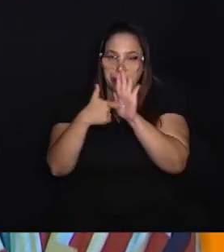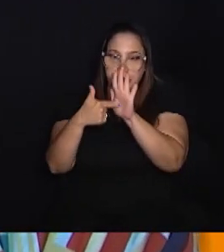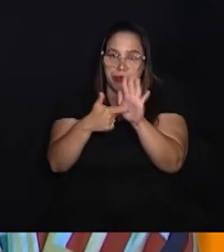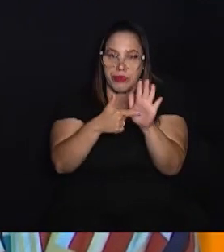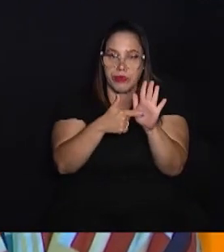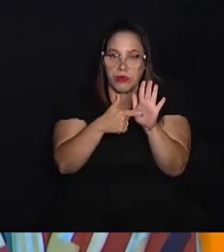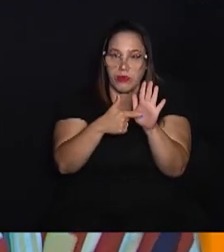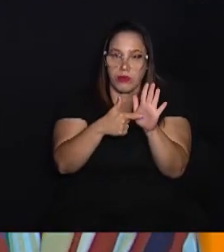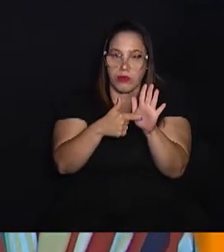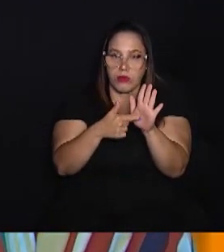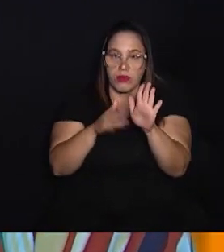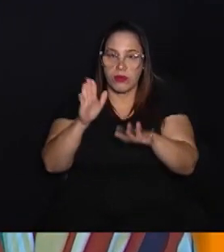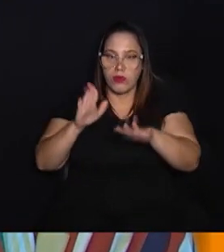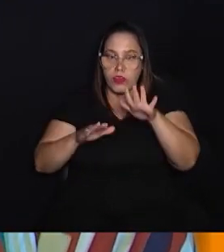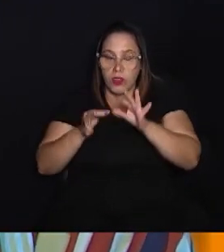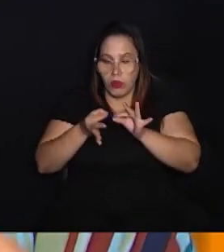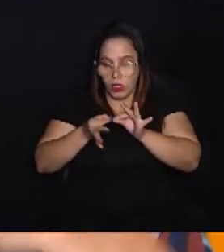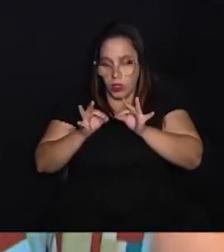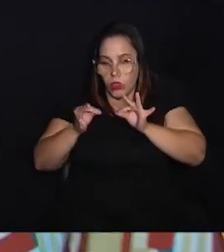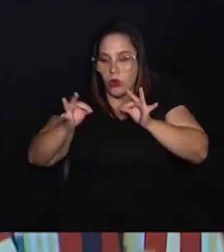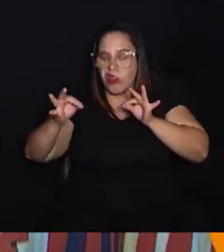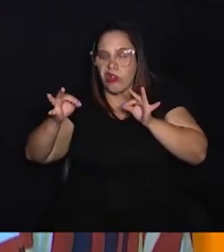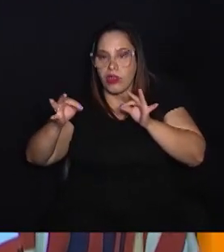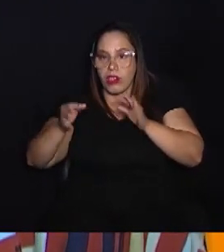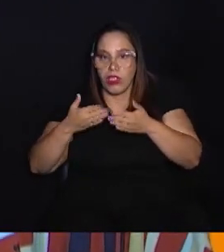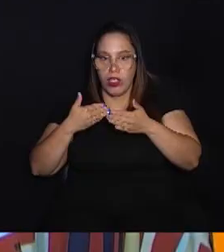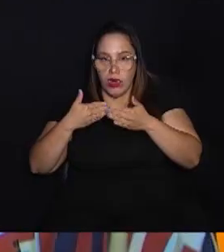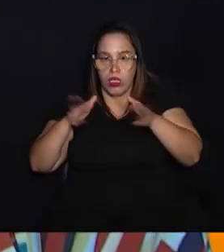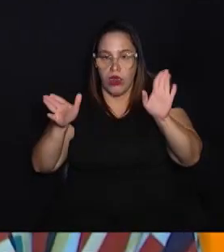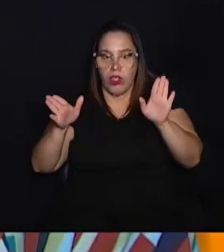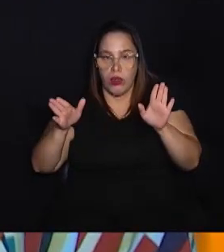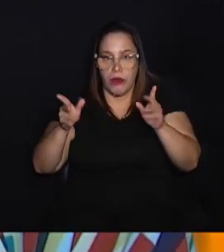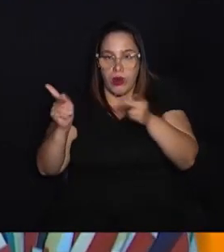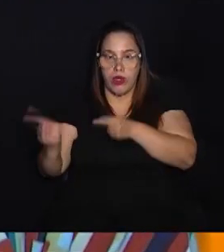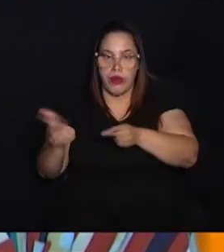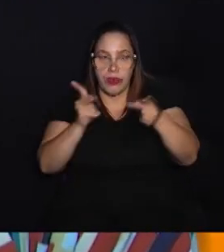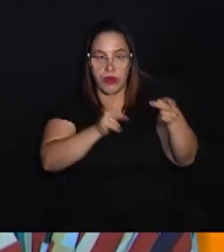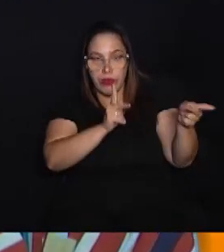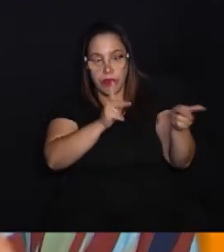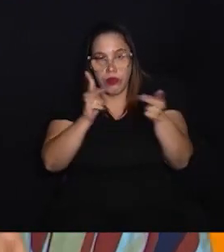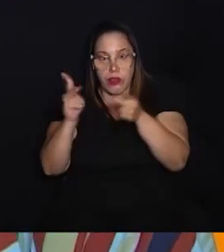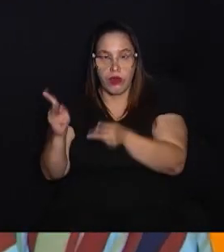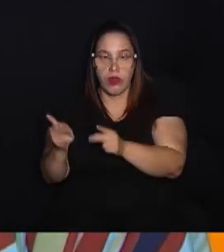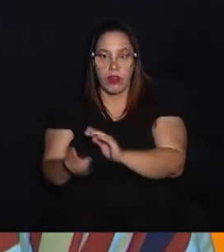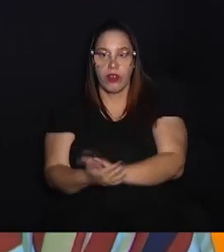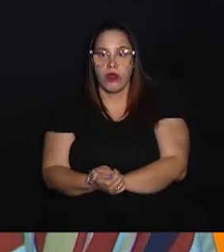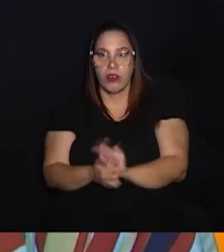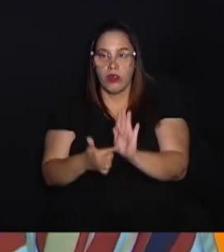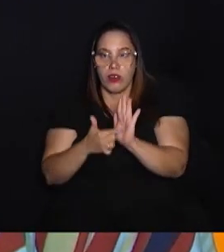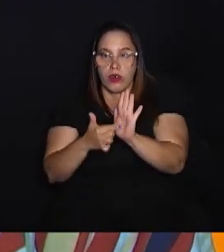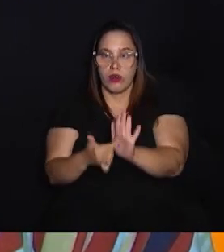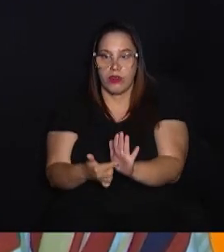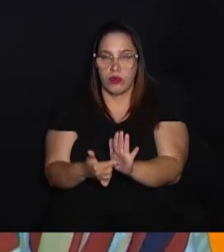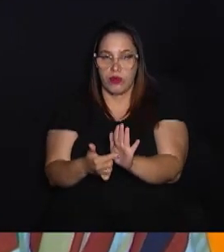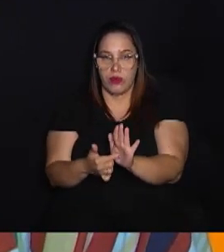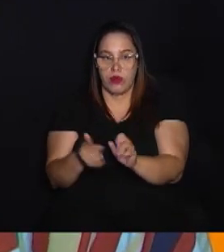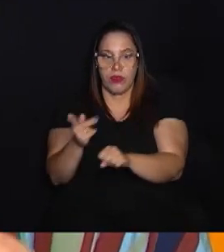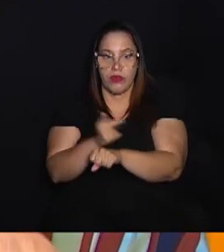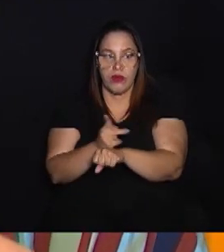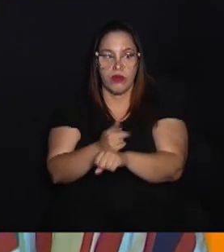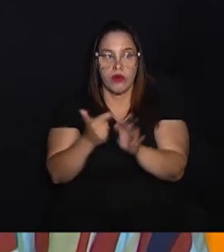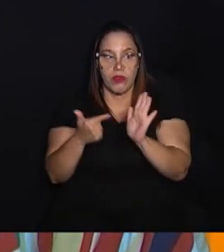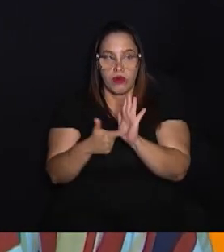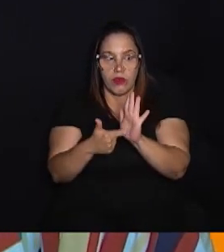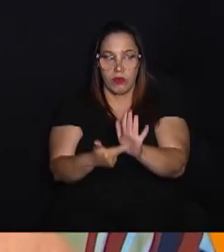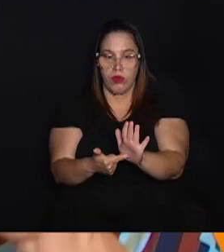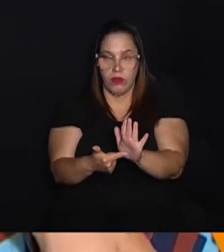uma duração mais longa, né? Aberta à visitação, né? E é uma exposição que procura mostrar